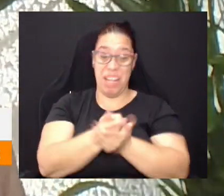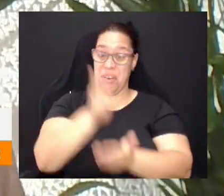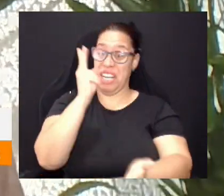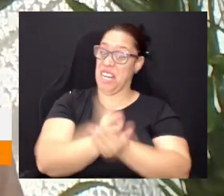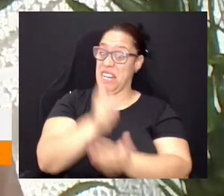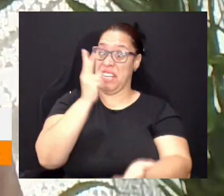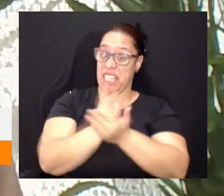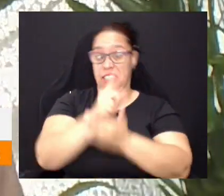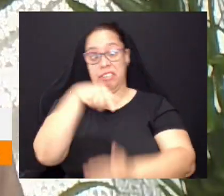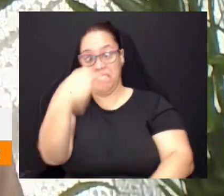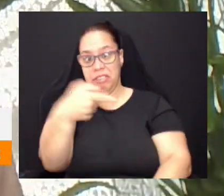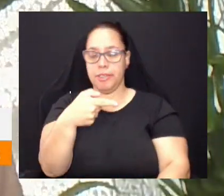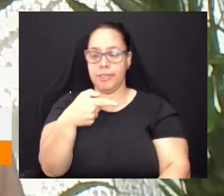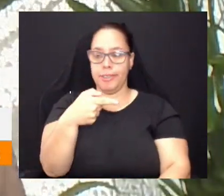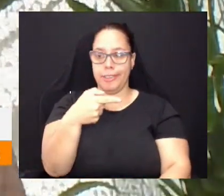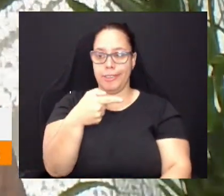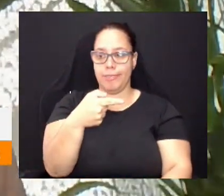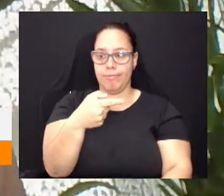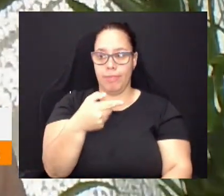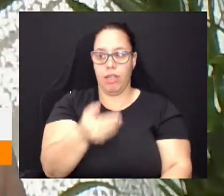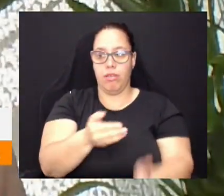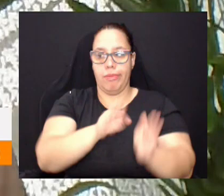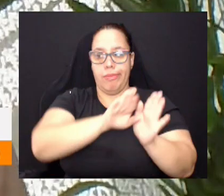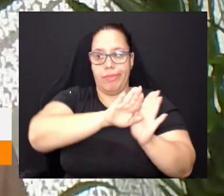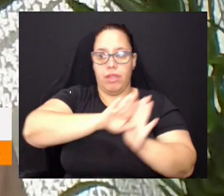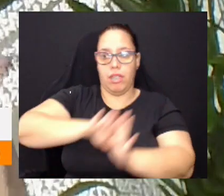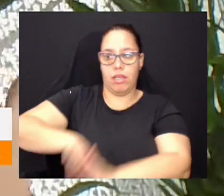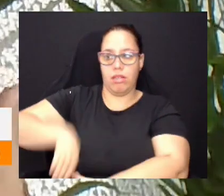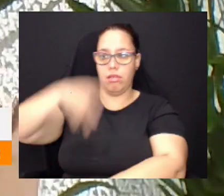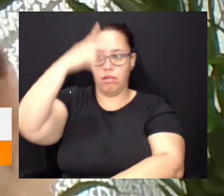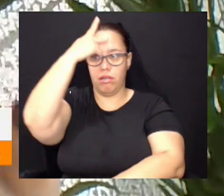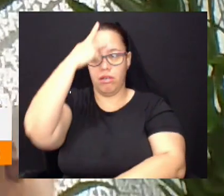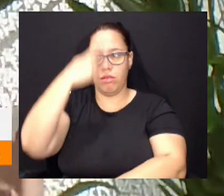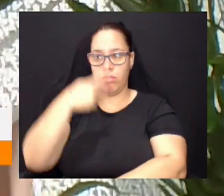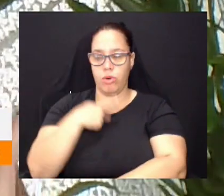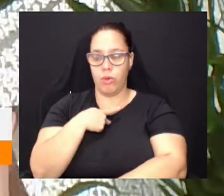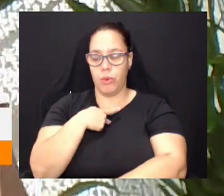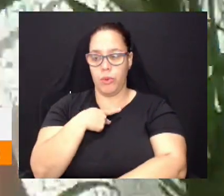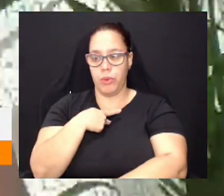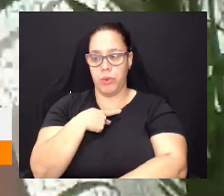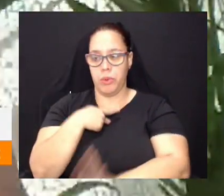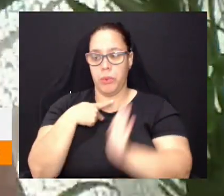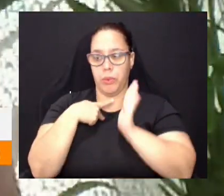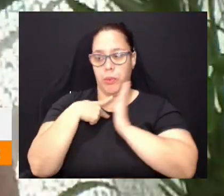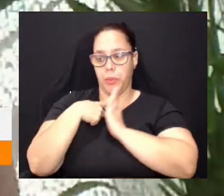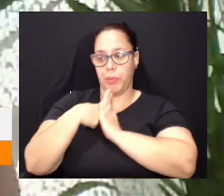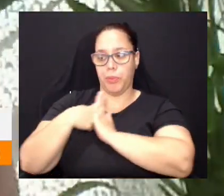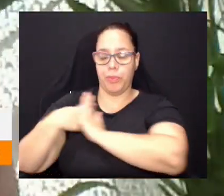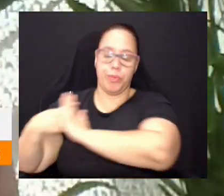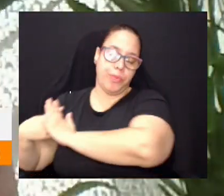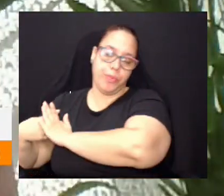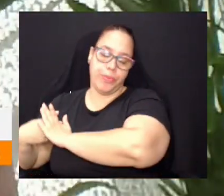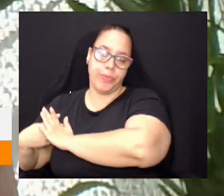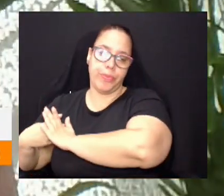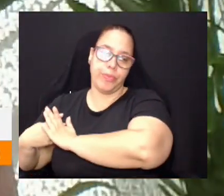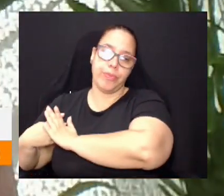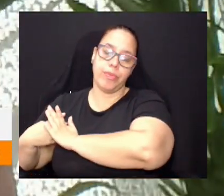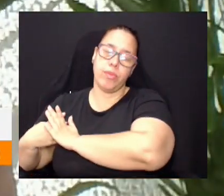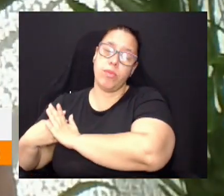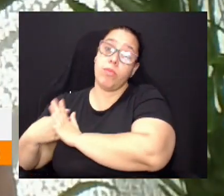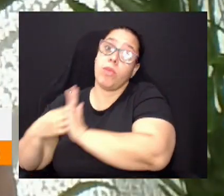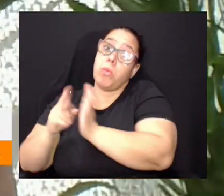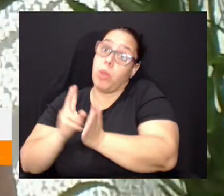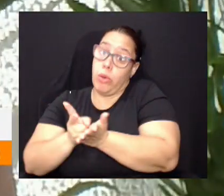ou abrir mão de quem a gente é para manter a relação, isso indica